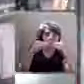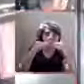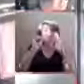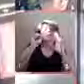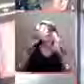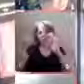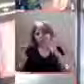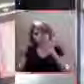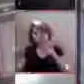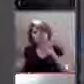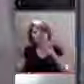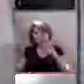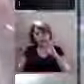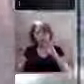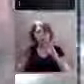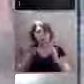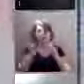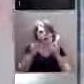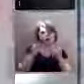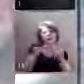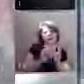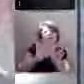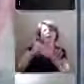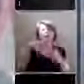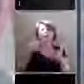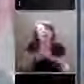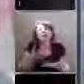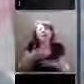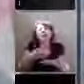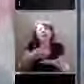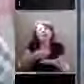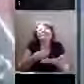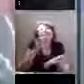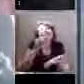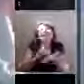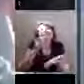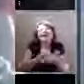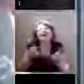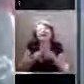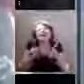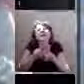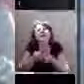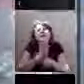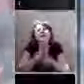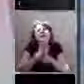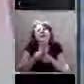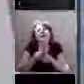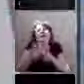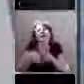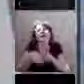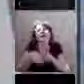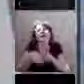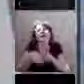Sim. Sim, ok. Uma coisa que eu senti falta, Ivan, eu até não sei, a não ser que o microfone esteja ruim